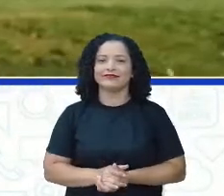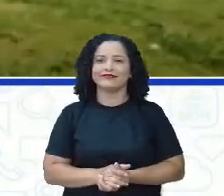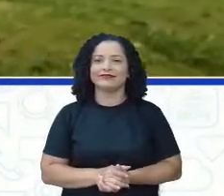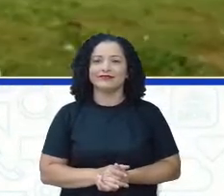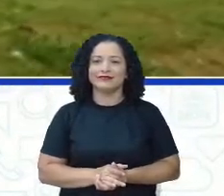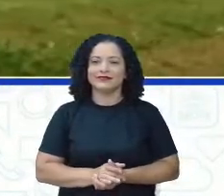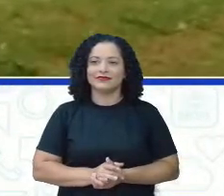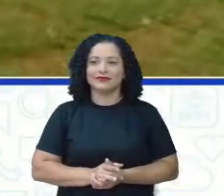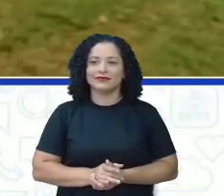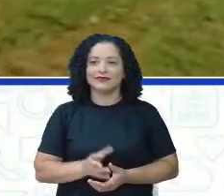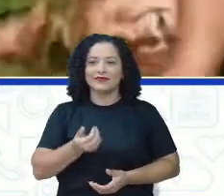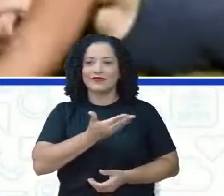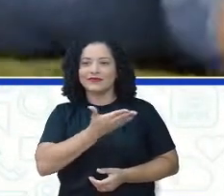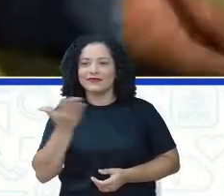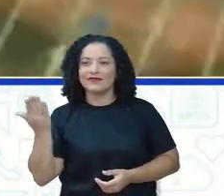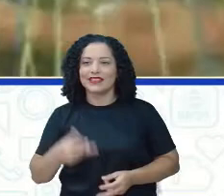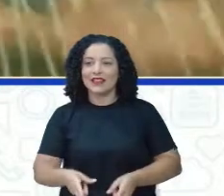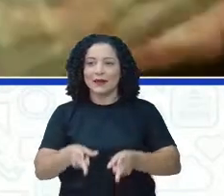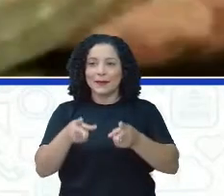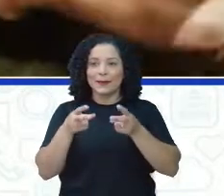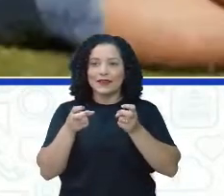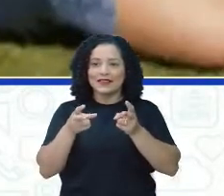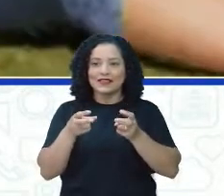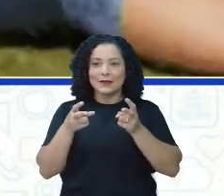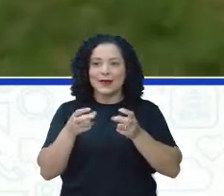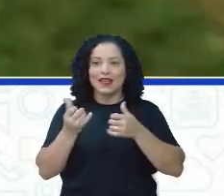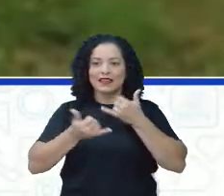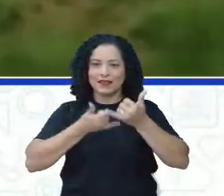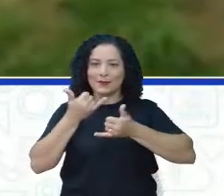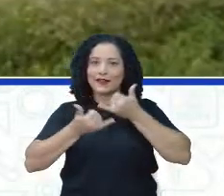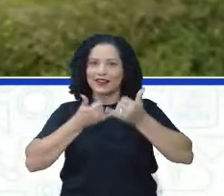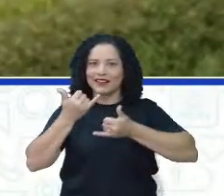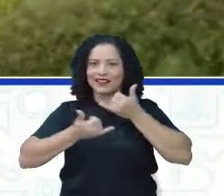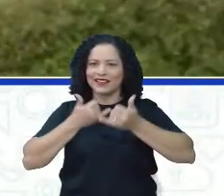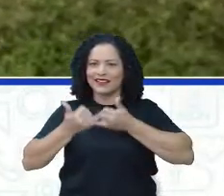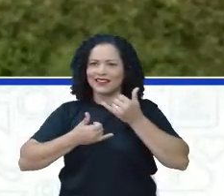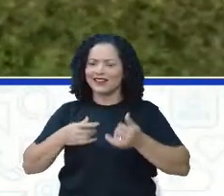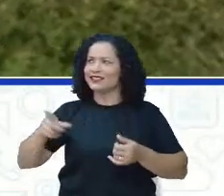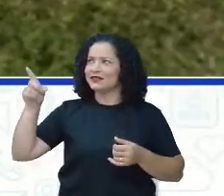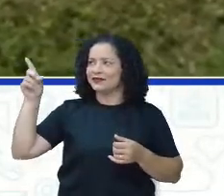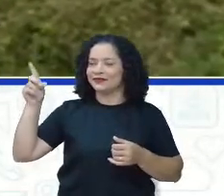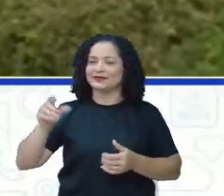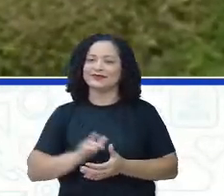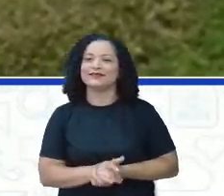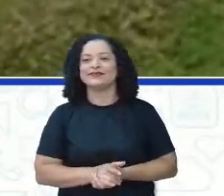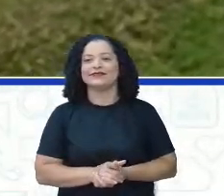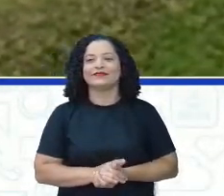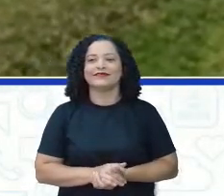vocês percebam esse tipo de brincadeira.